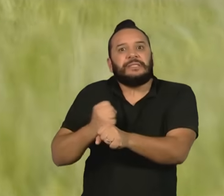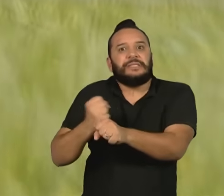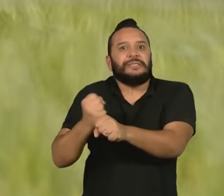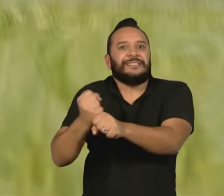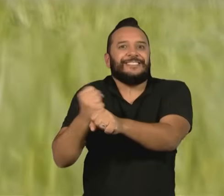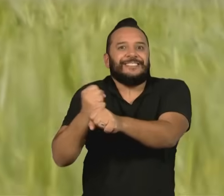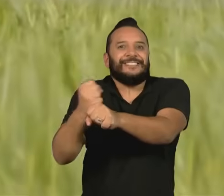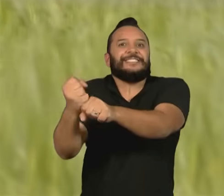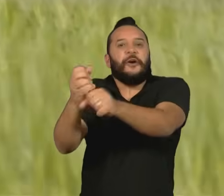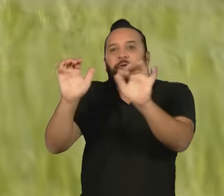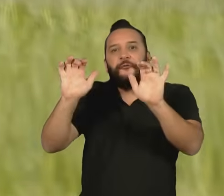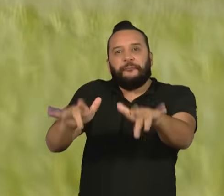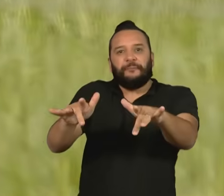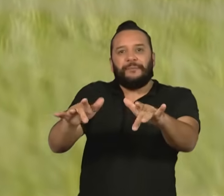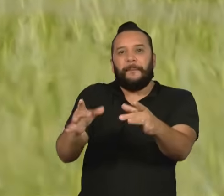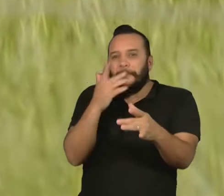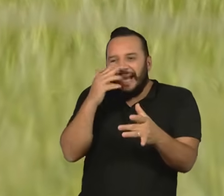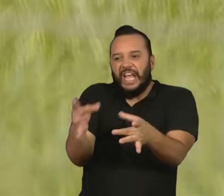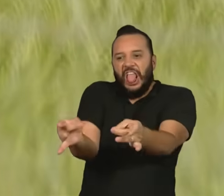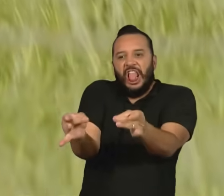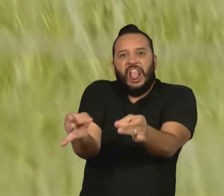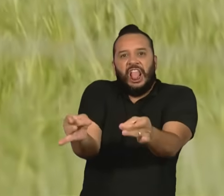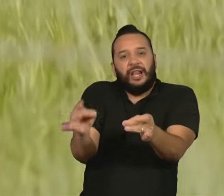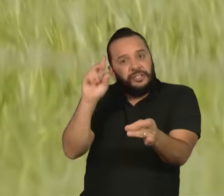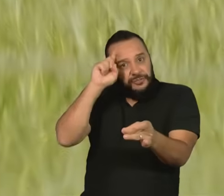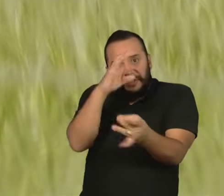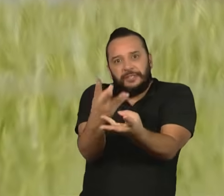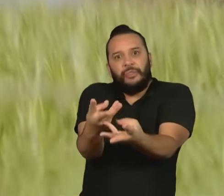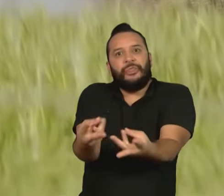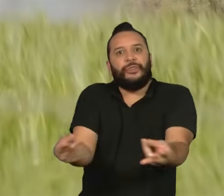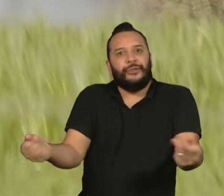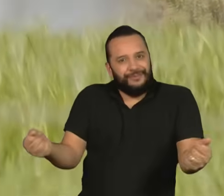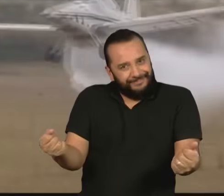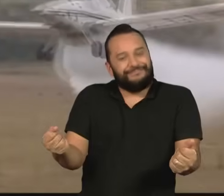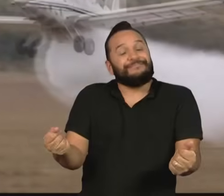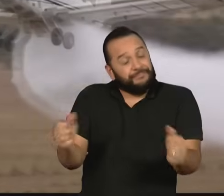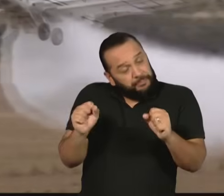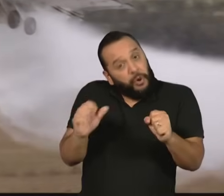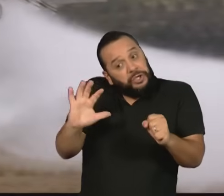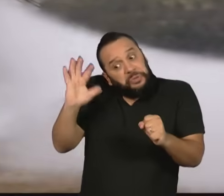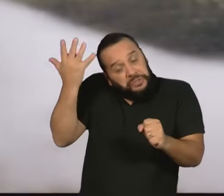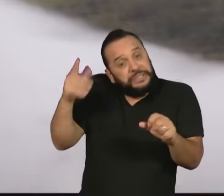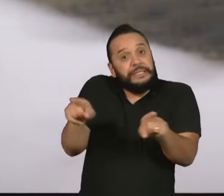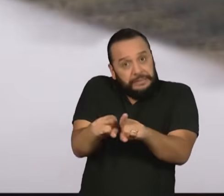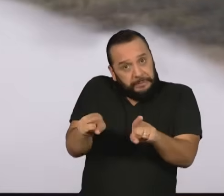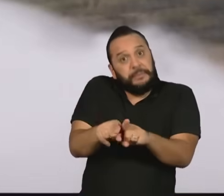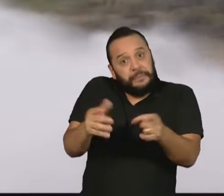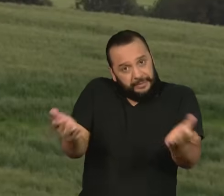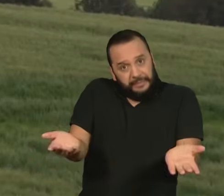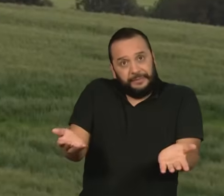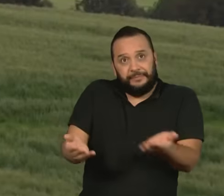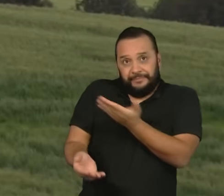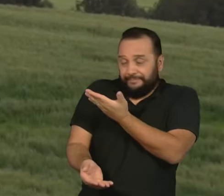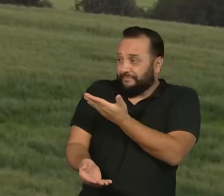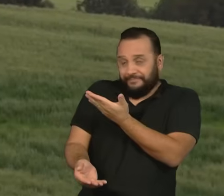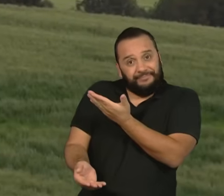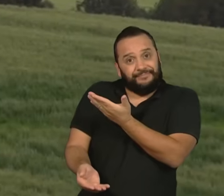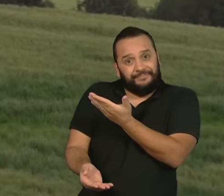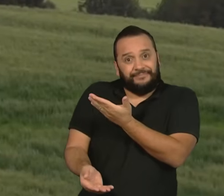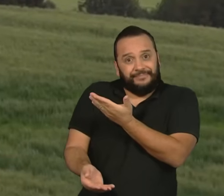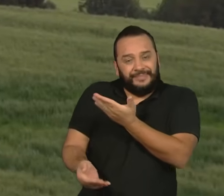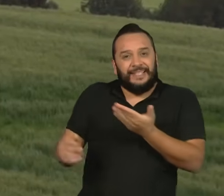aplicada, ele fica muito tempo até ele se degradar completamente, e que pode ser o caso também da questão do carbofurano. A gente